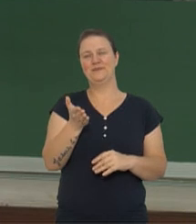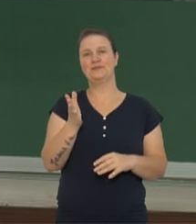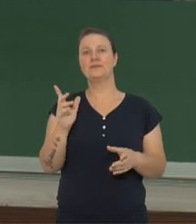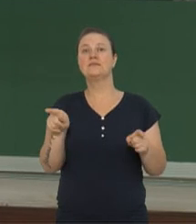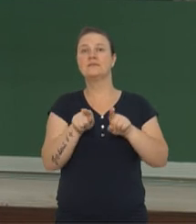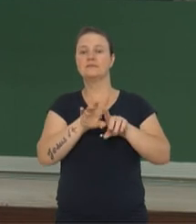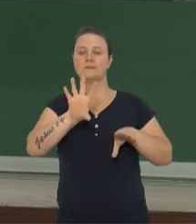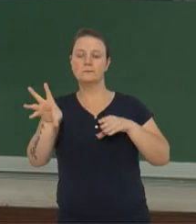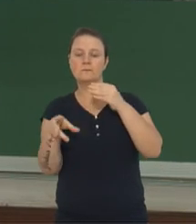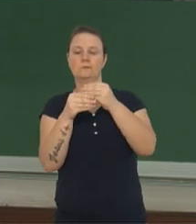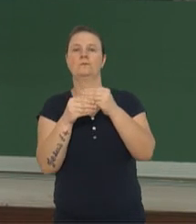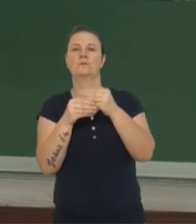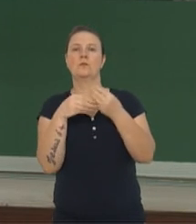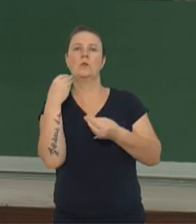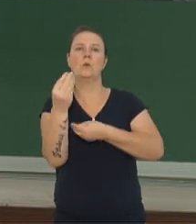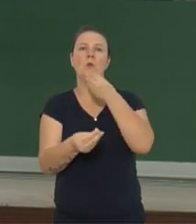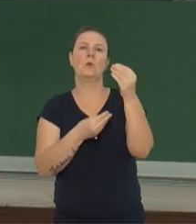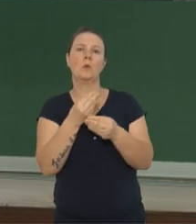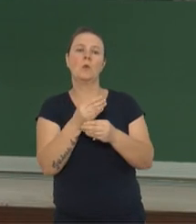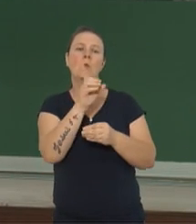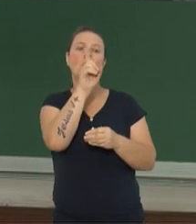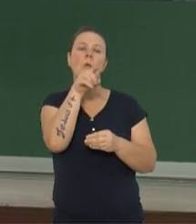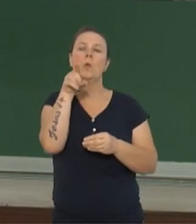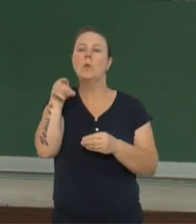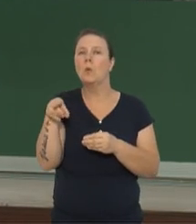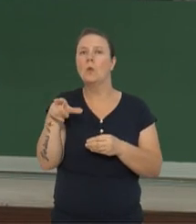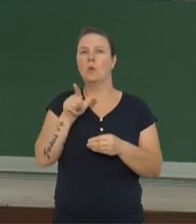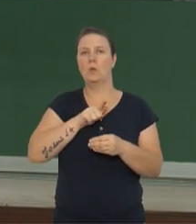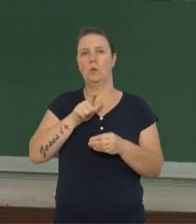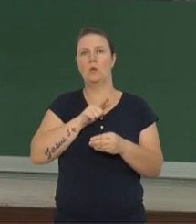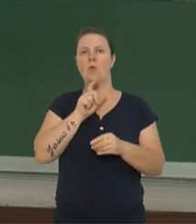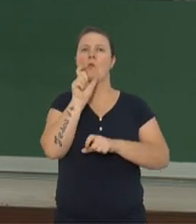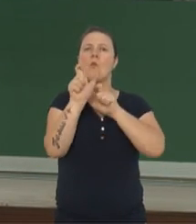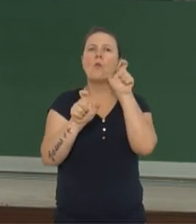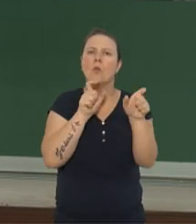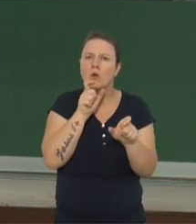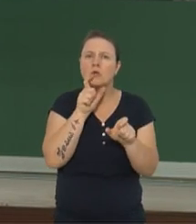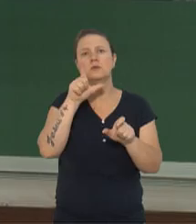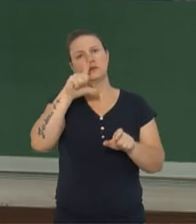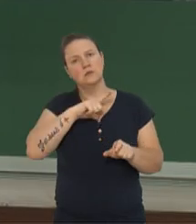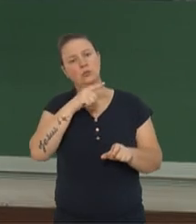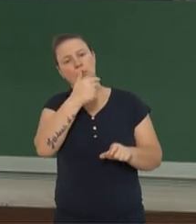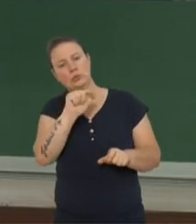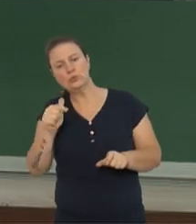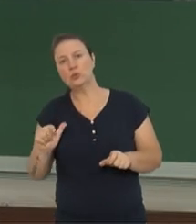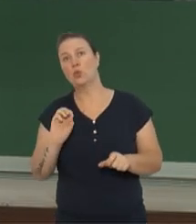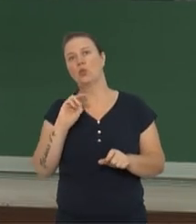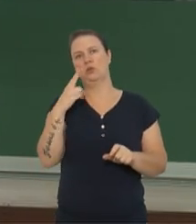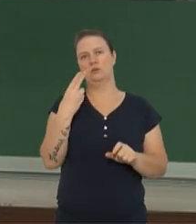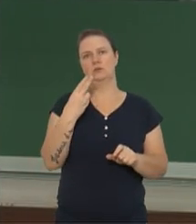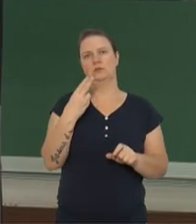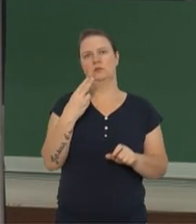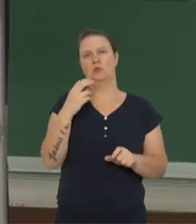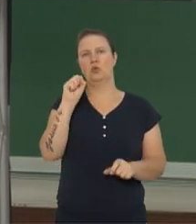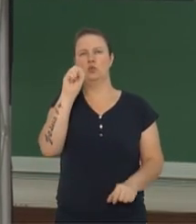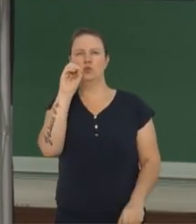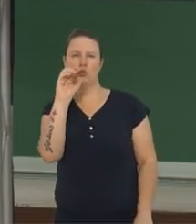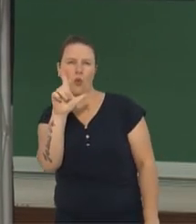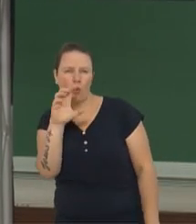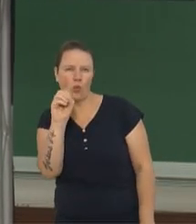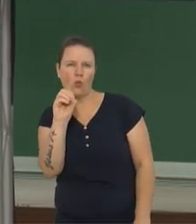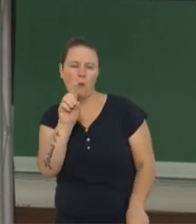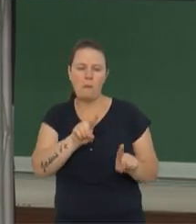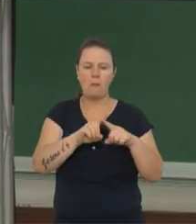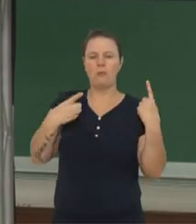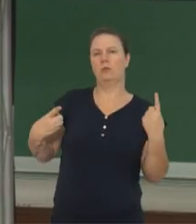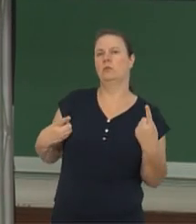incluso cómo acentuar palabras que nos causan mucha confusión. ¿Lleva o no lleva acentuación la palabra solo, más